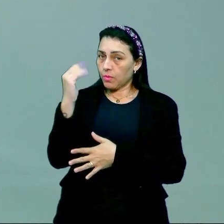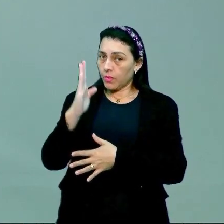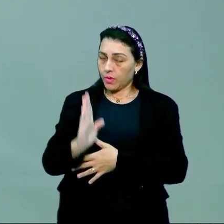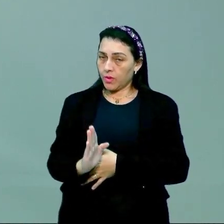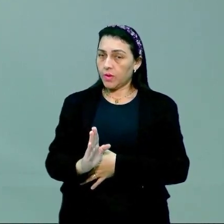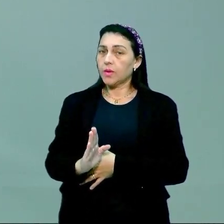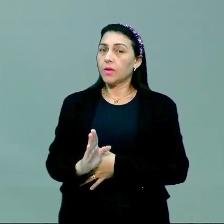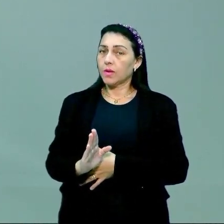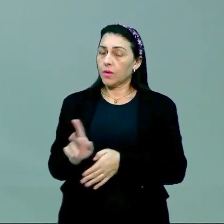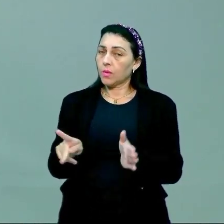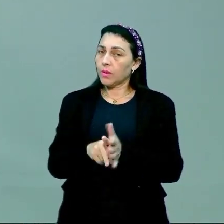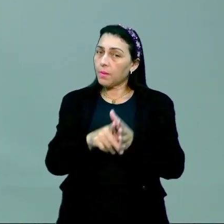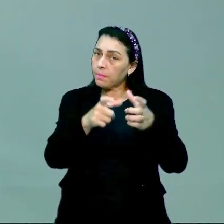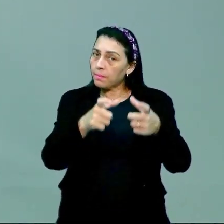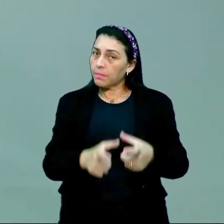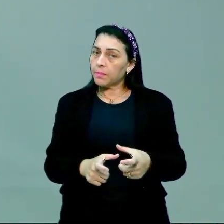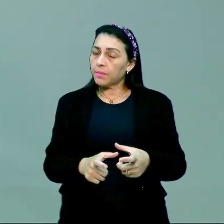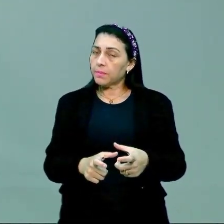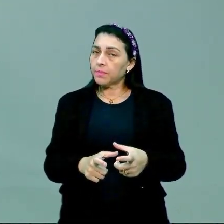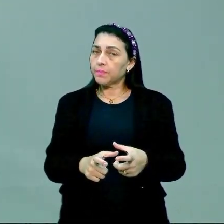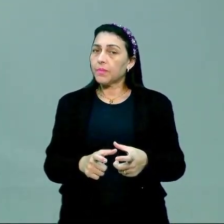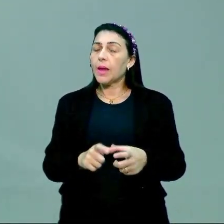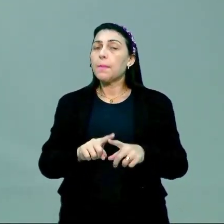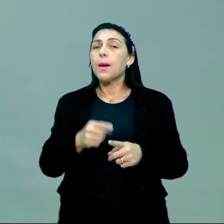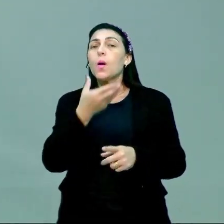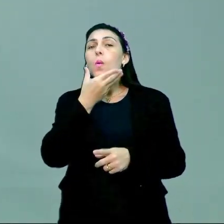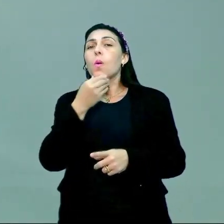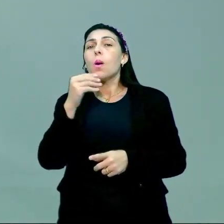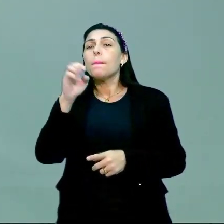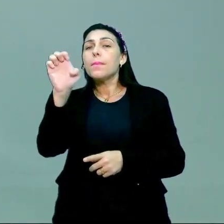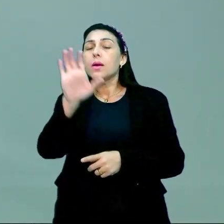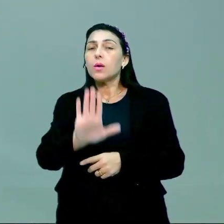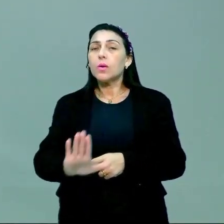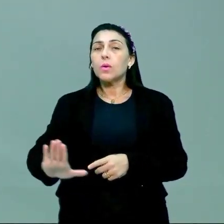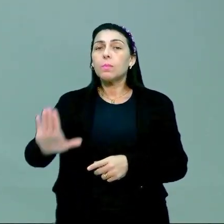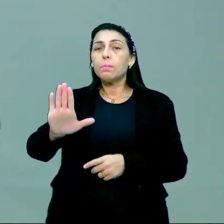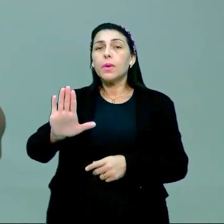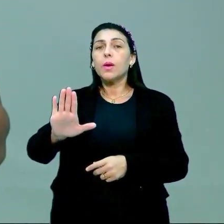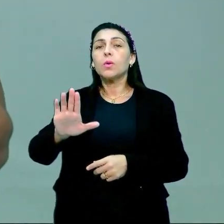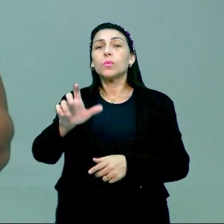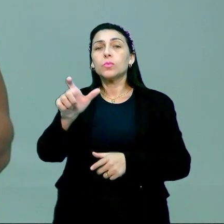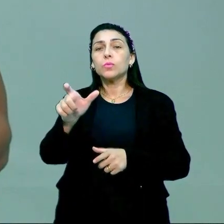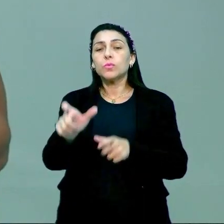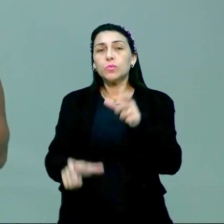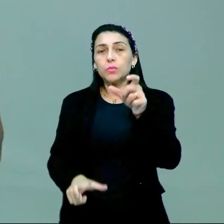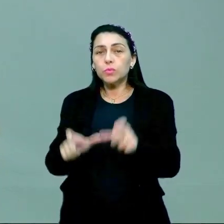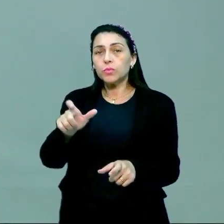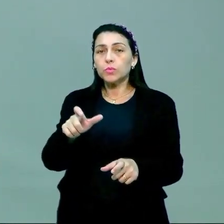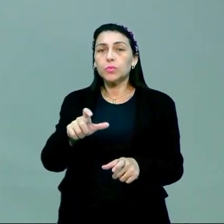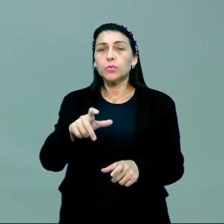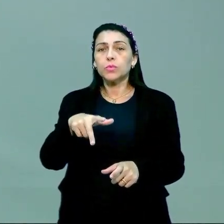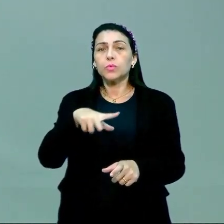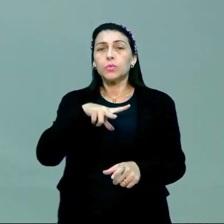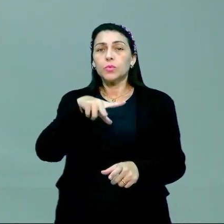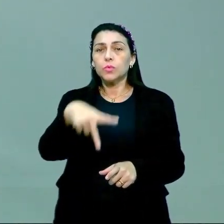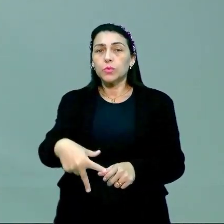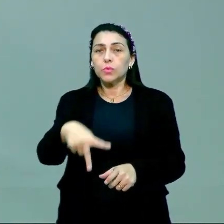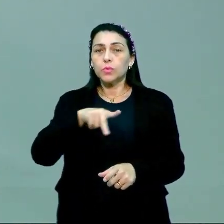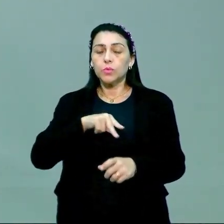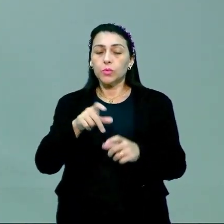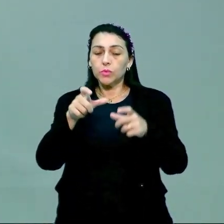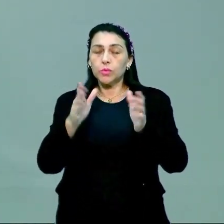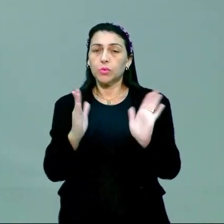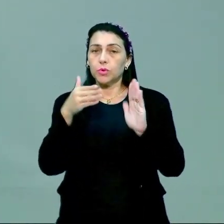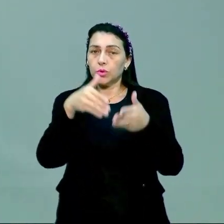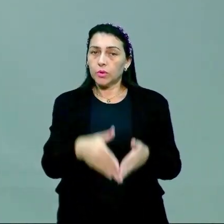está situado. Só que o homem europeu, na figura dos portugueses, quando chegaram aqui, eles não